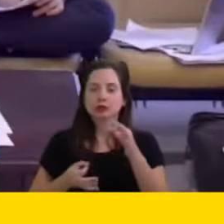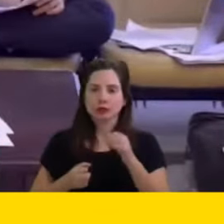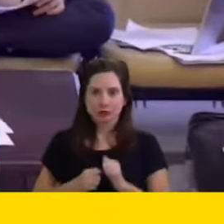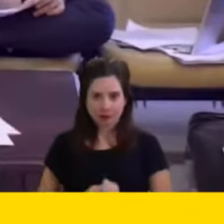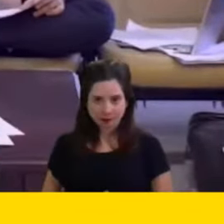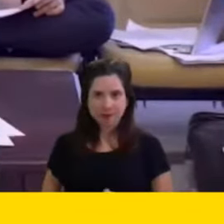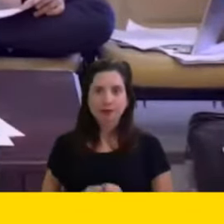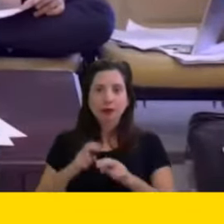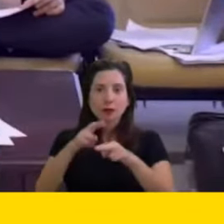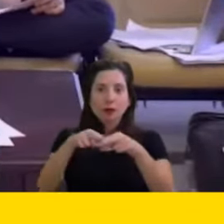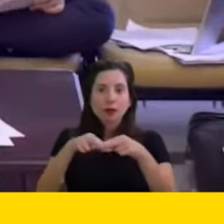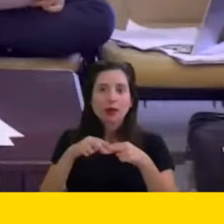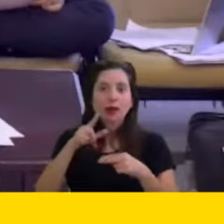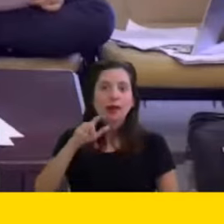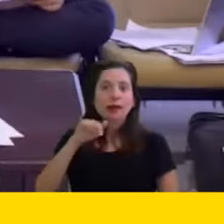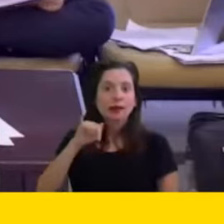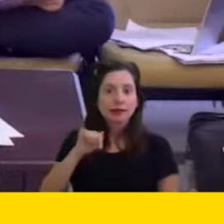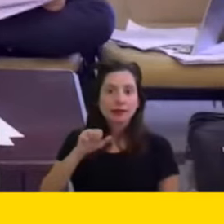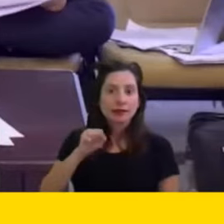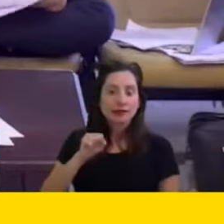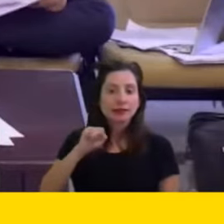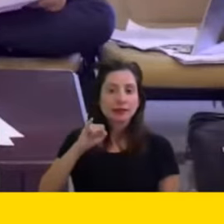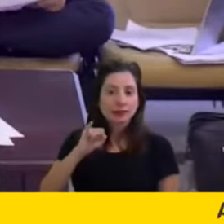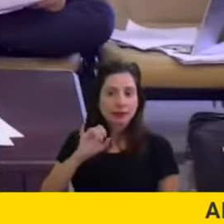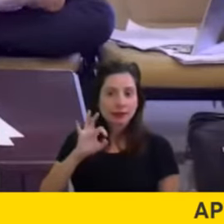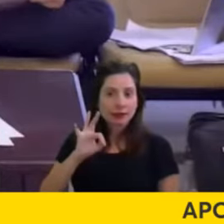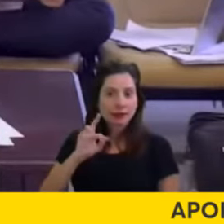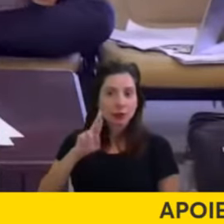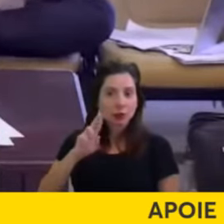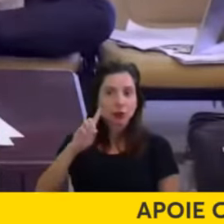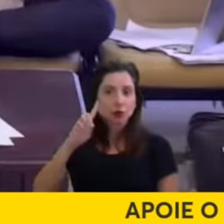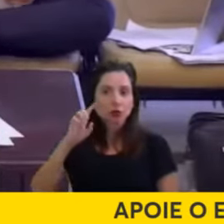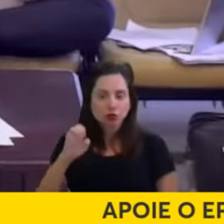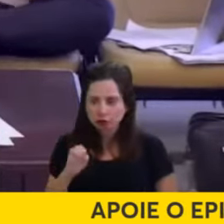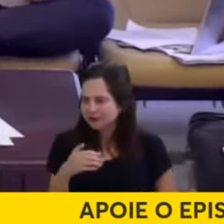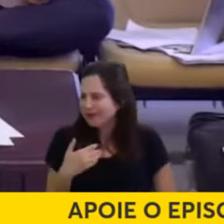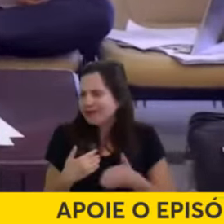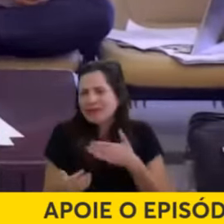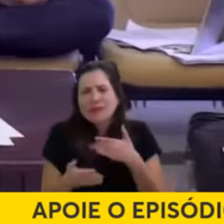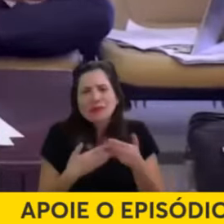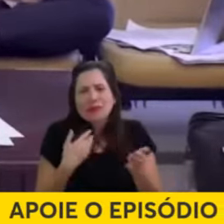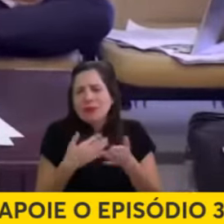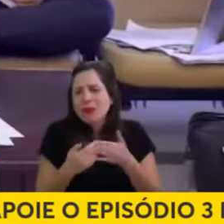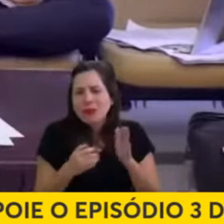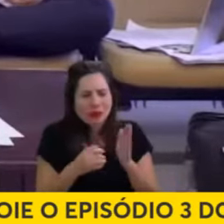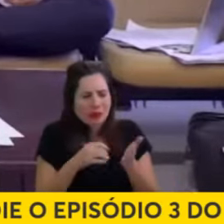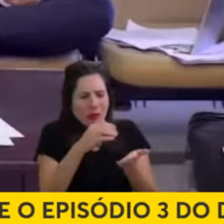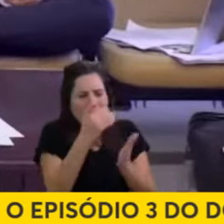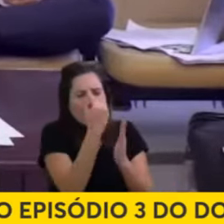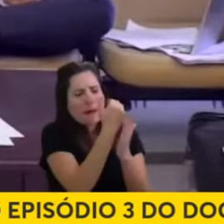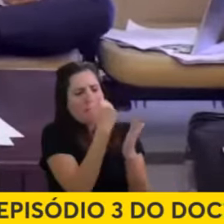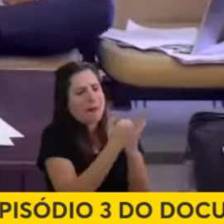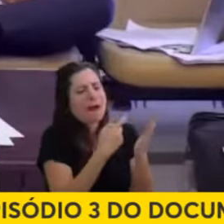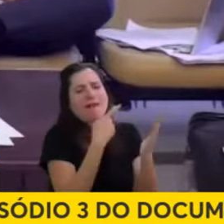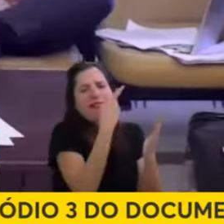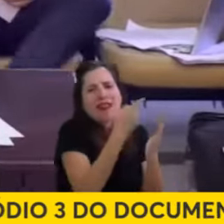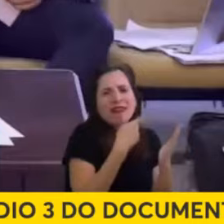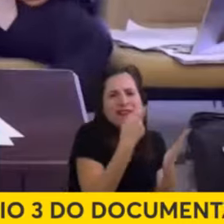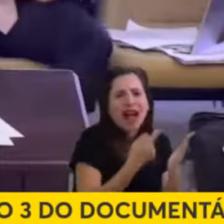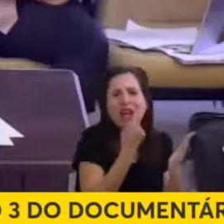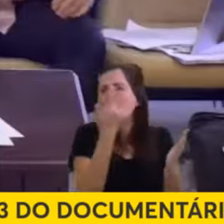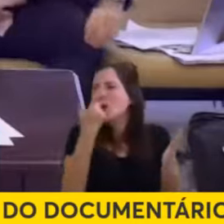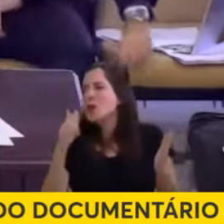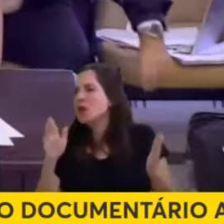ilicitudes então excelências pouco importa a intenção declarada da pré-campanha se dizia que iria ser uma coisa e depois foi outra se o